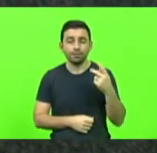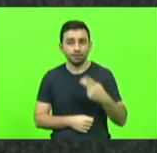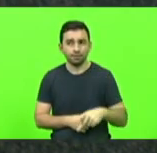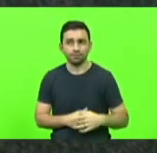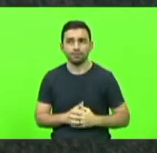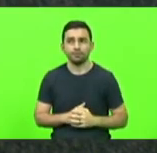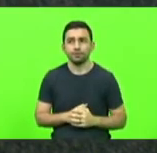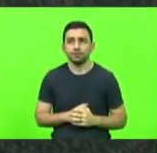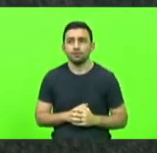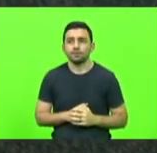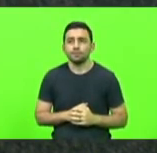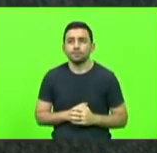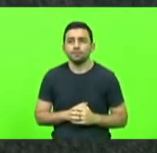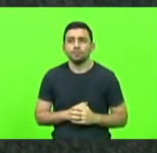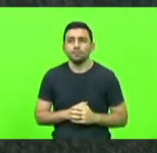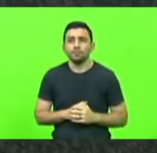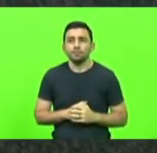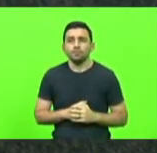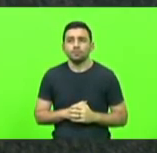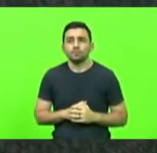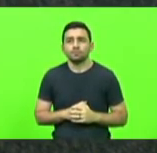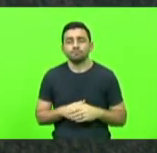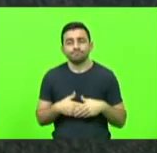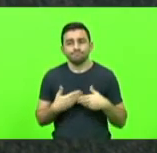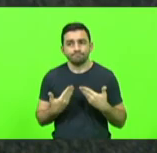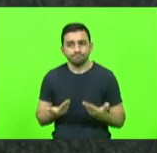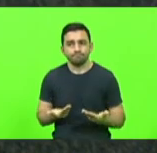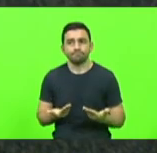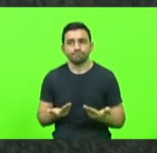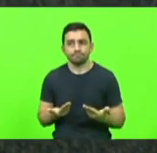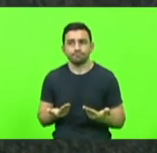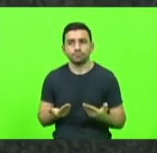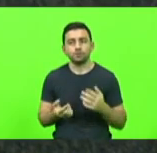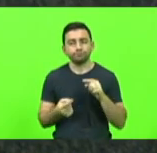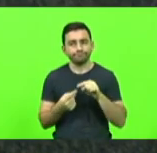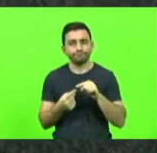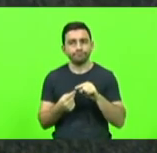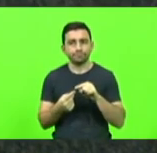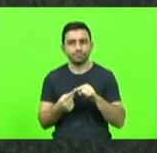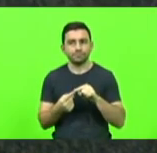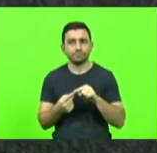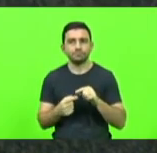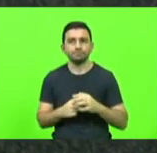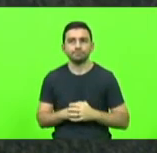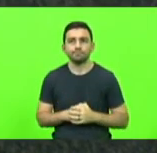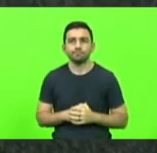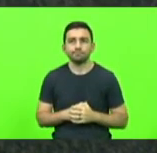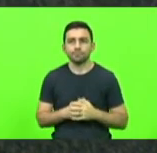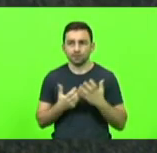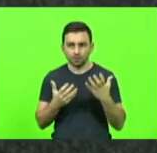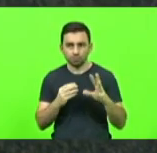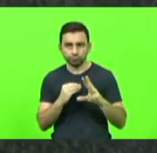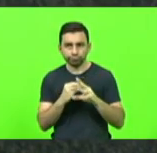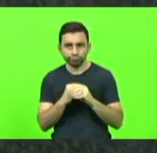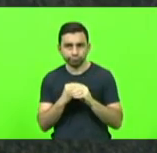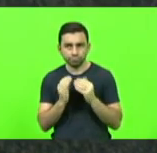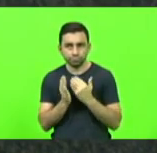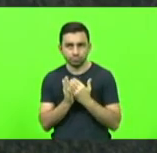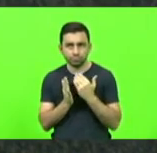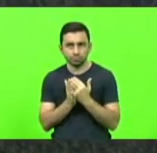ocupacionais. Então, seria nesse sentido. Quer complementar mais alguma